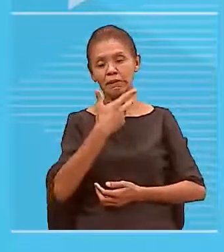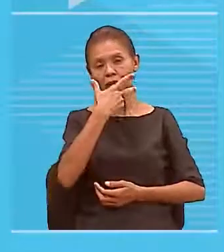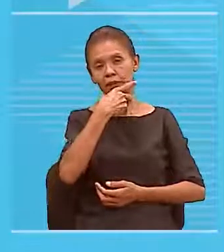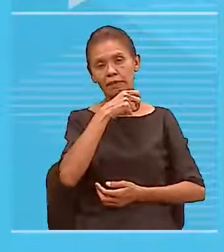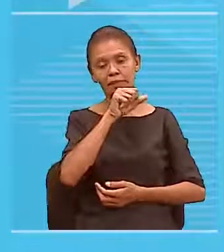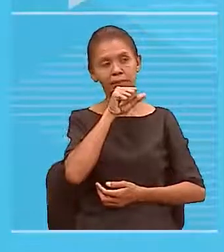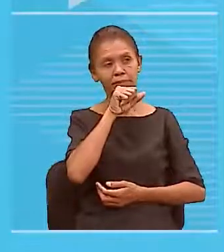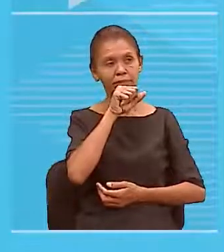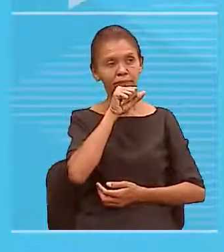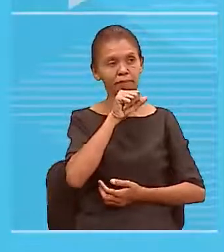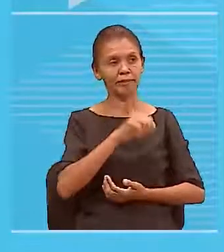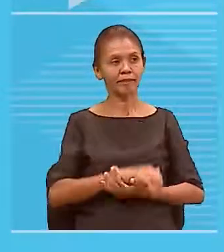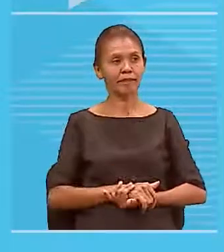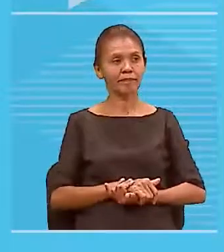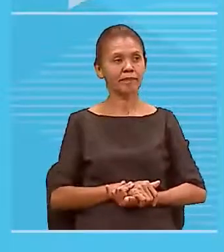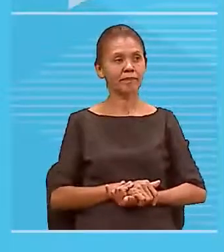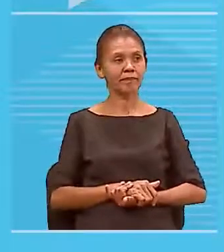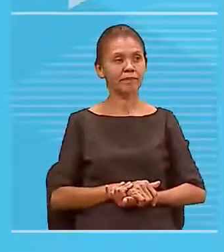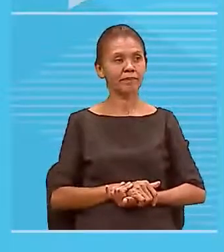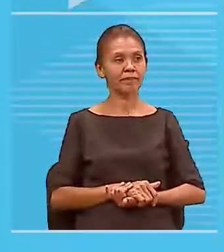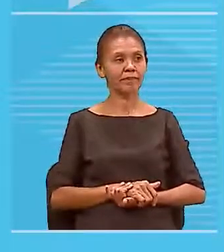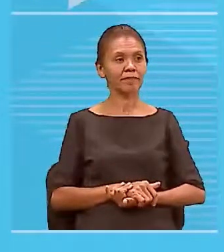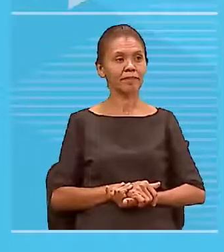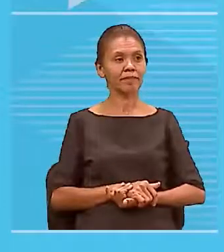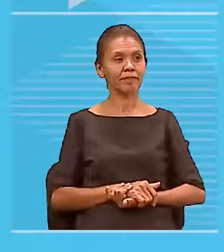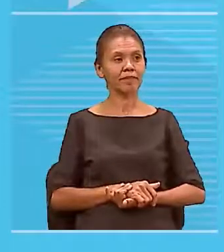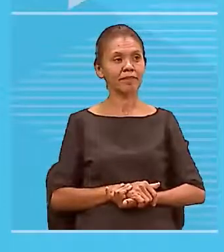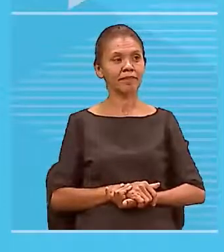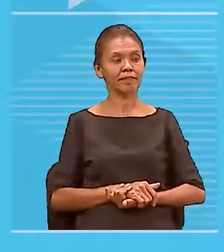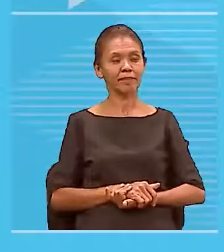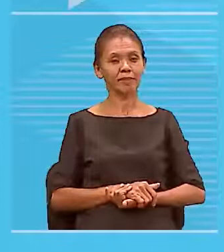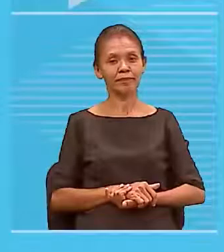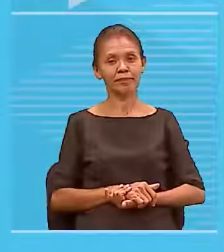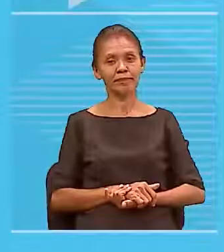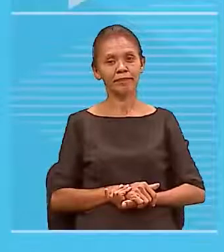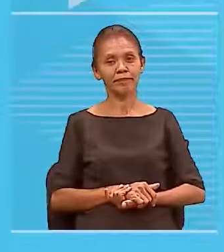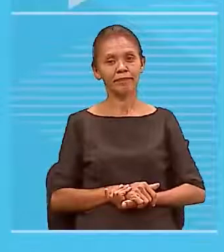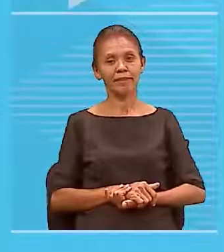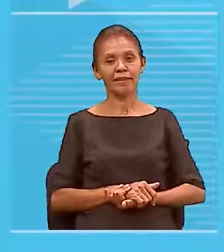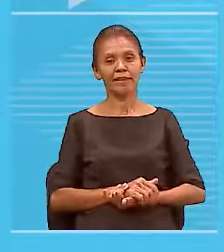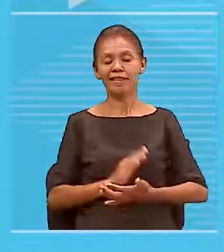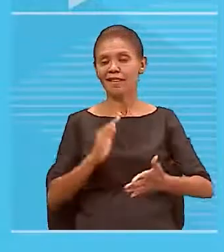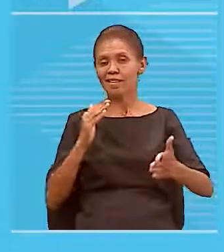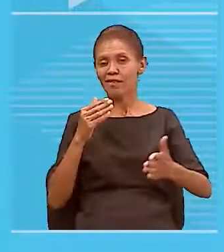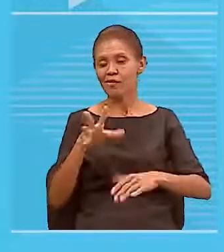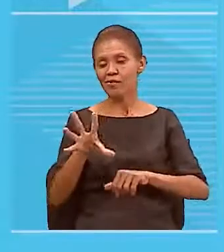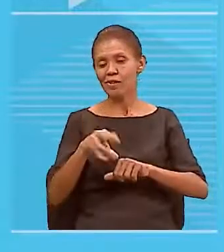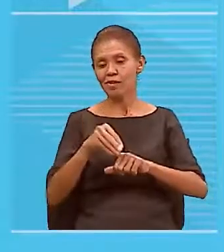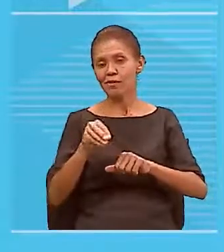eles eles têm somente esse conhecimento de mundo limitado